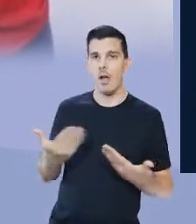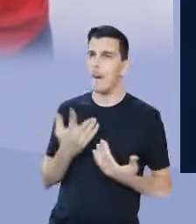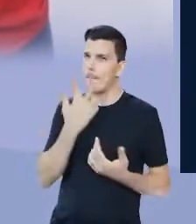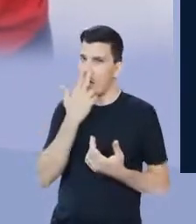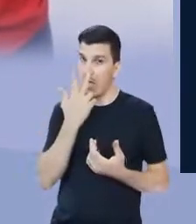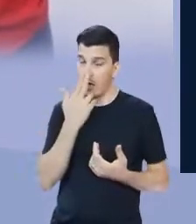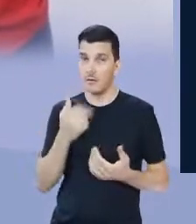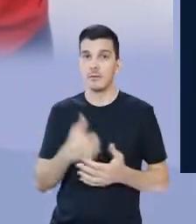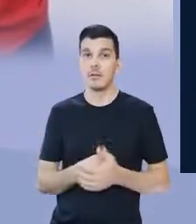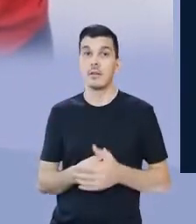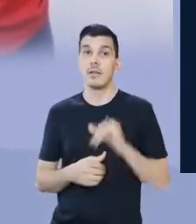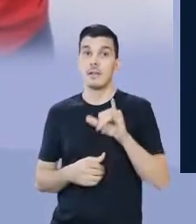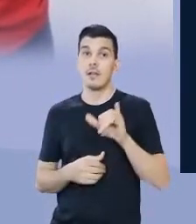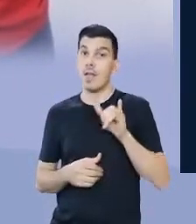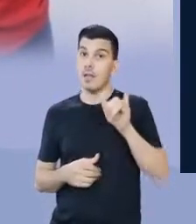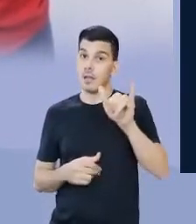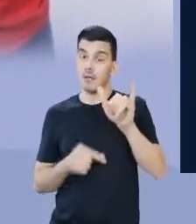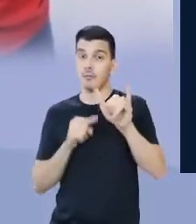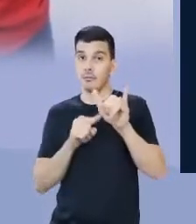regra parecida. Se